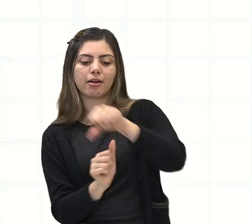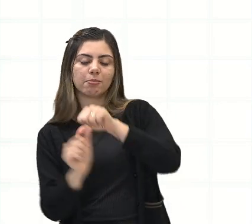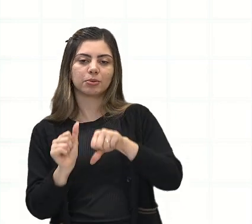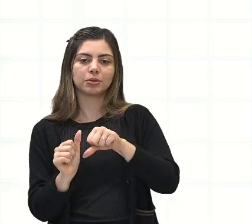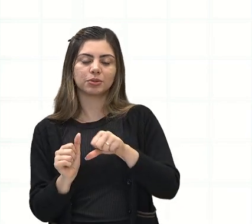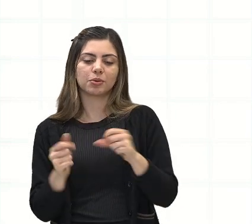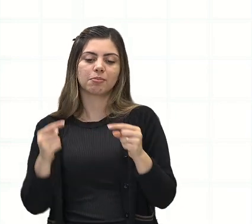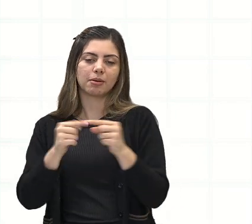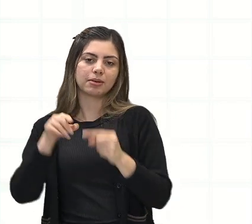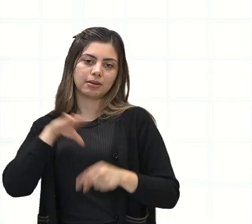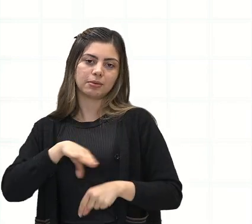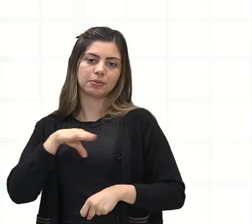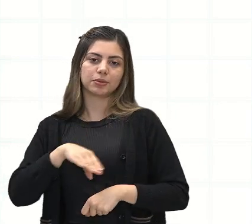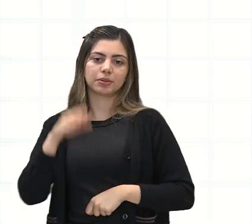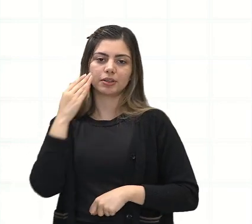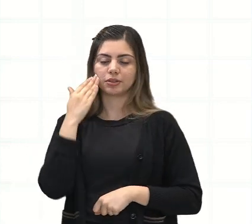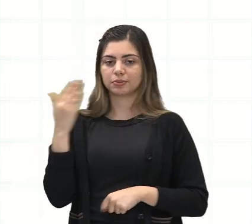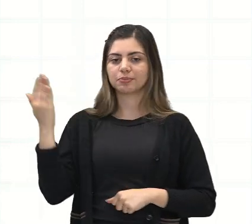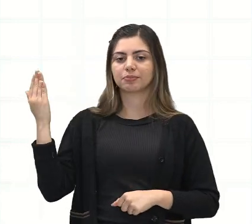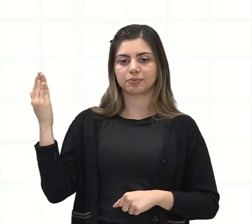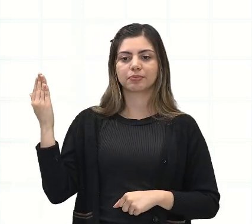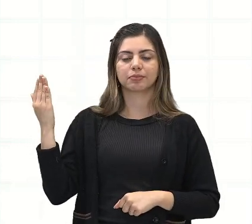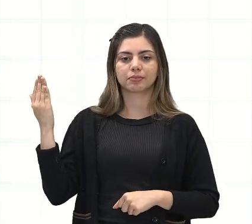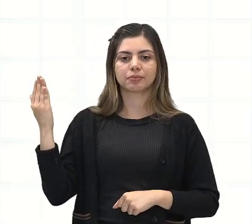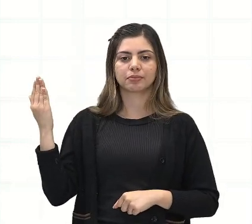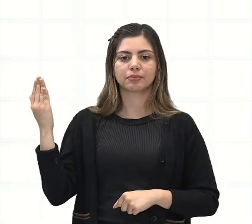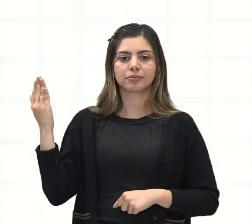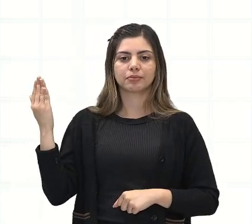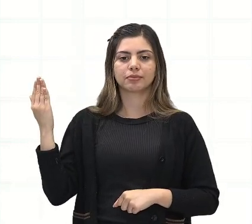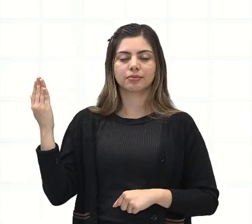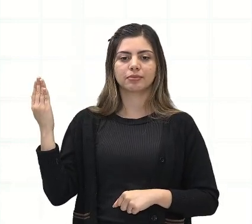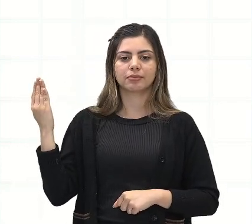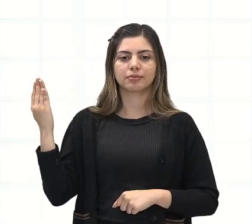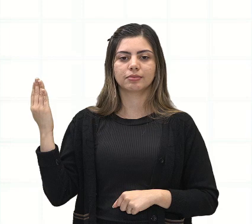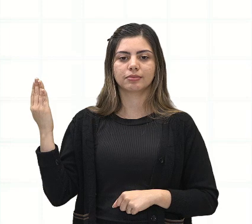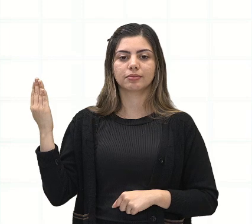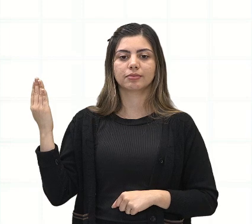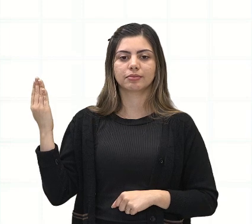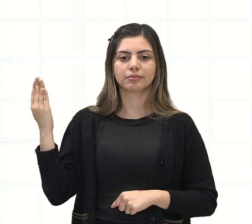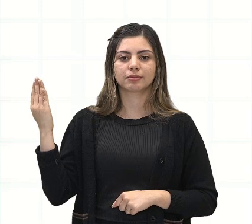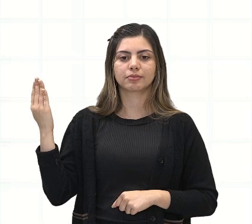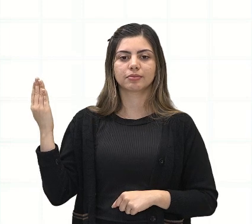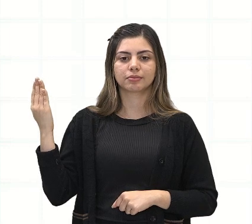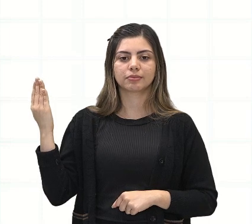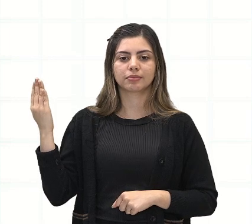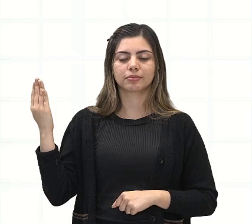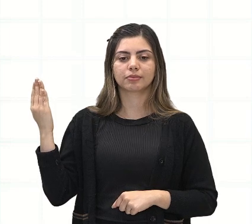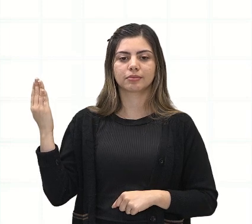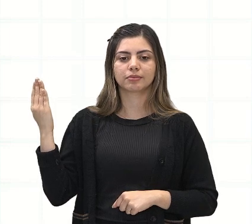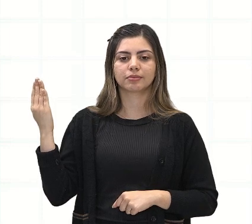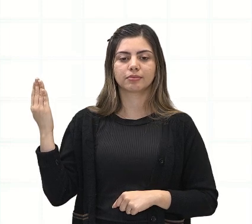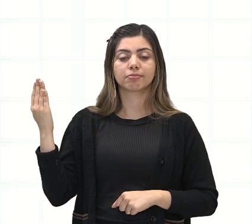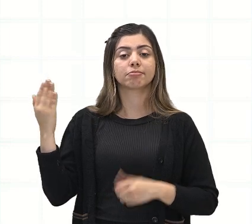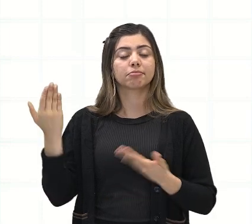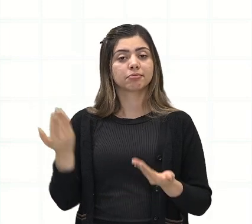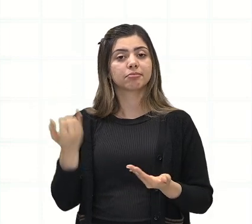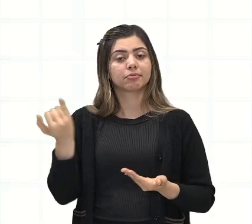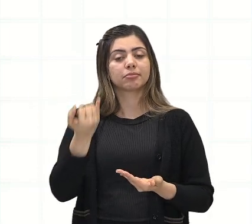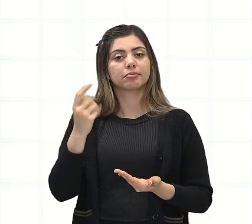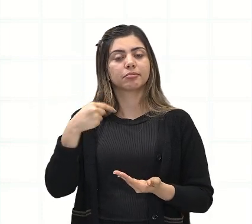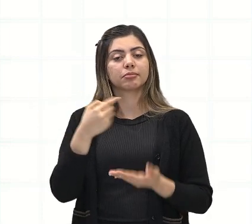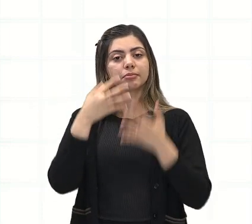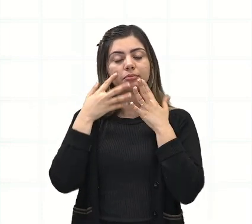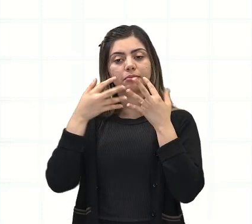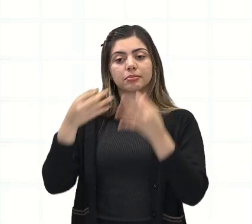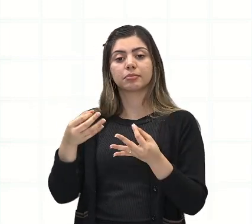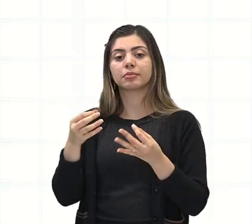chantilly, cricket, cricket, coquetel, coquetel, currículo, currículo, club, clube. É importante se dar conta que palavras,